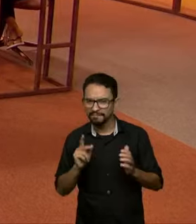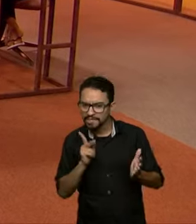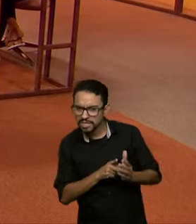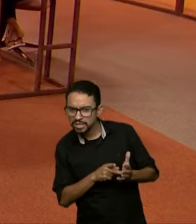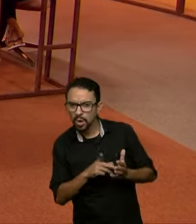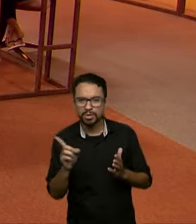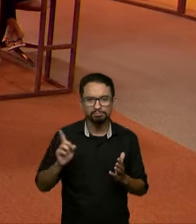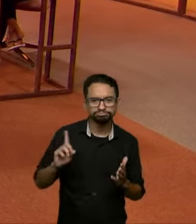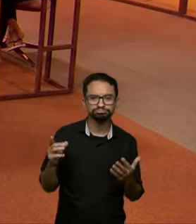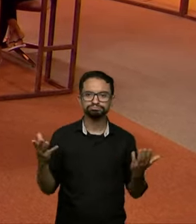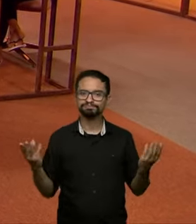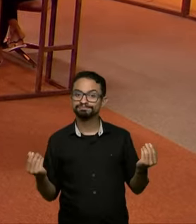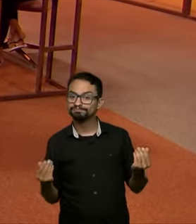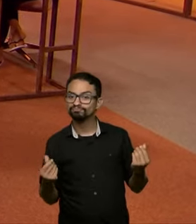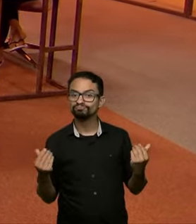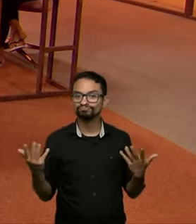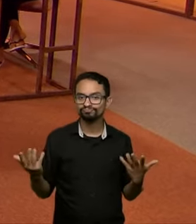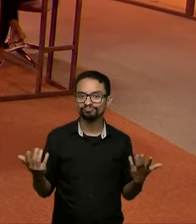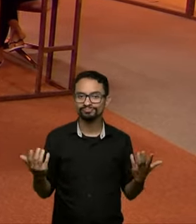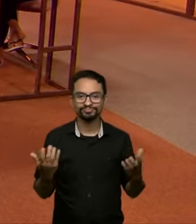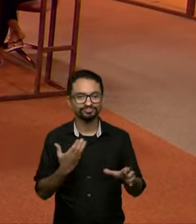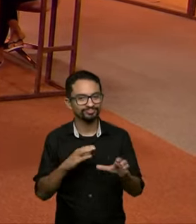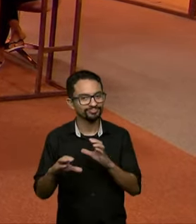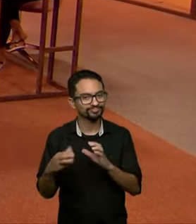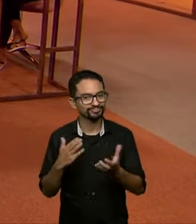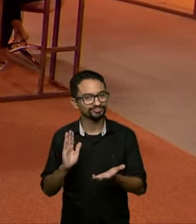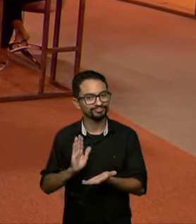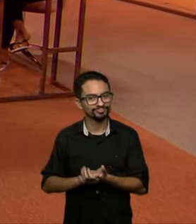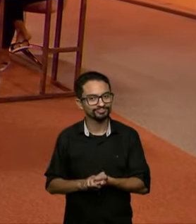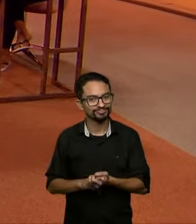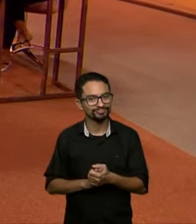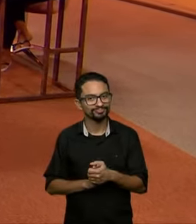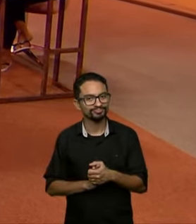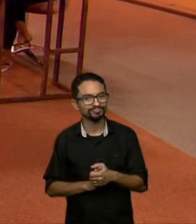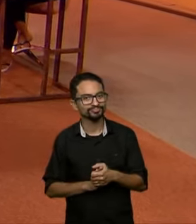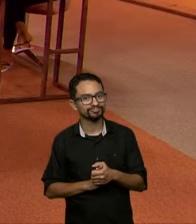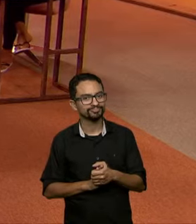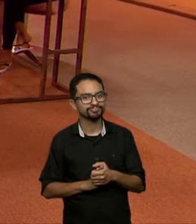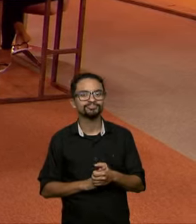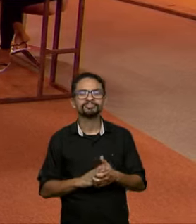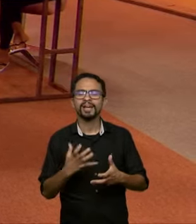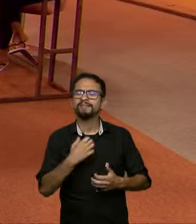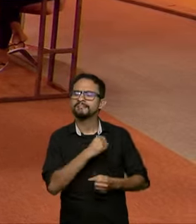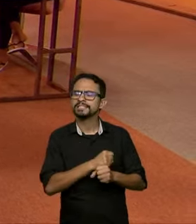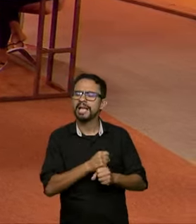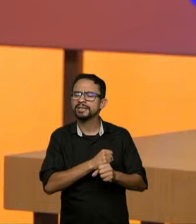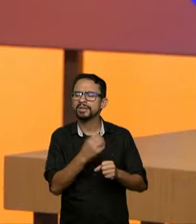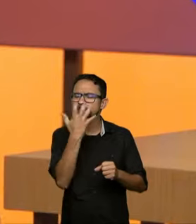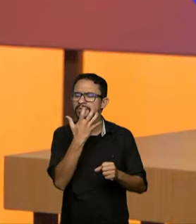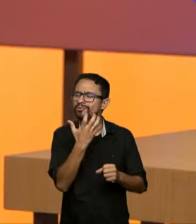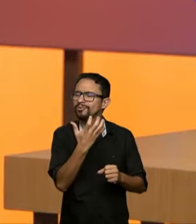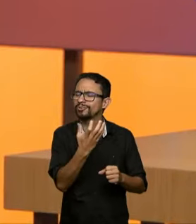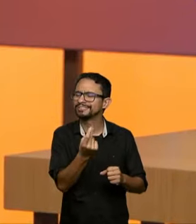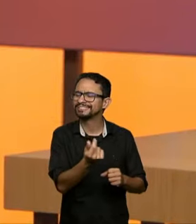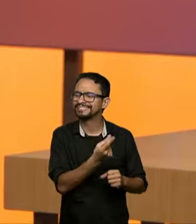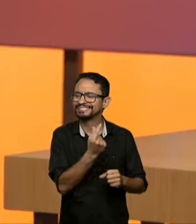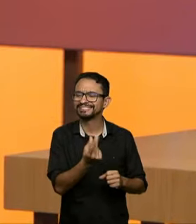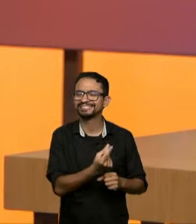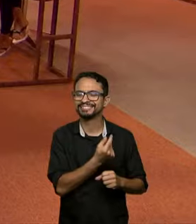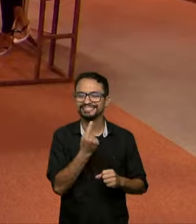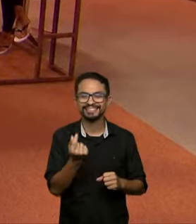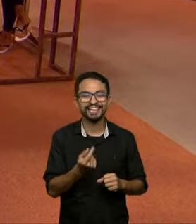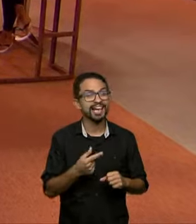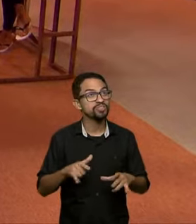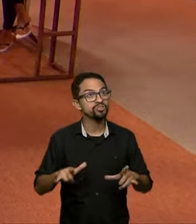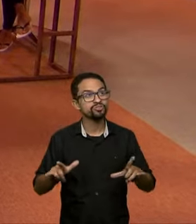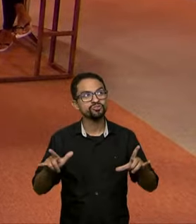mesmo? Alô, rapaz, uma música eu quero, é essa. Eu nunca vai me apaixonar, meu filho, cara. Dentro do 638. Tem tempo que eu não me apaixono, bicho. Canta aí, você me inspira. Manda alô